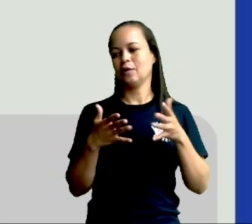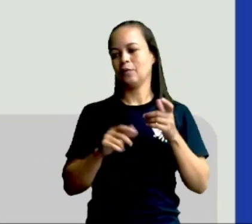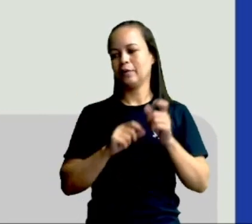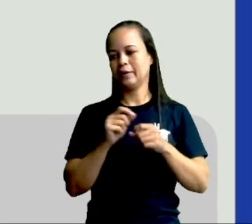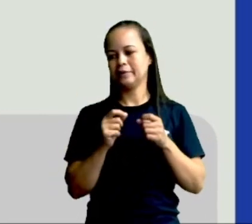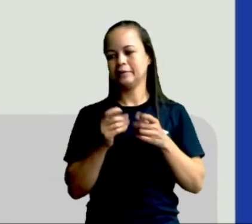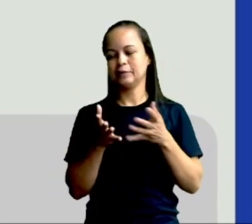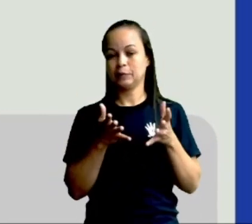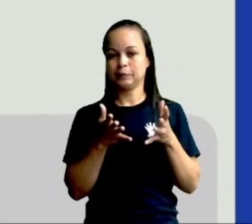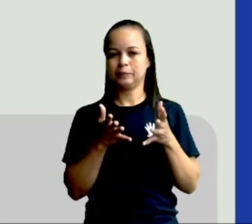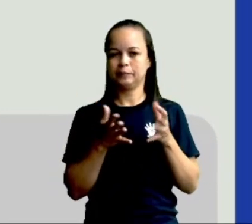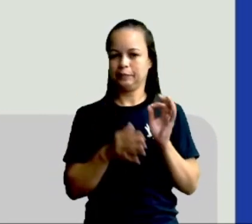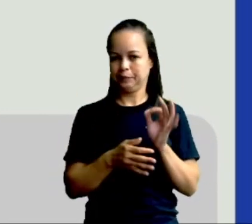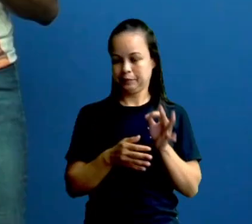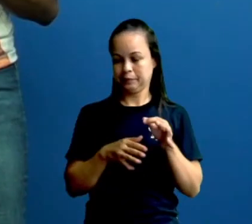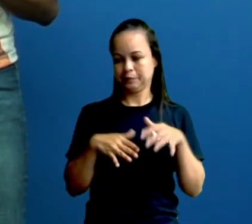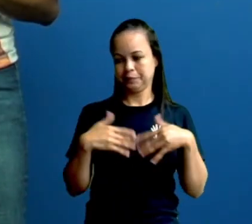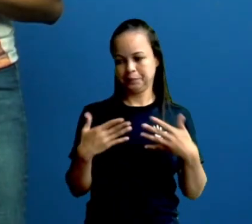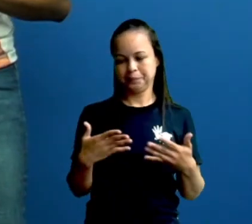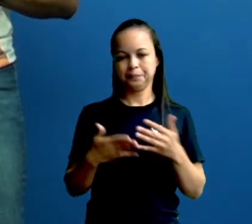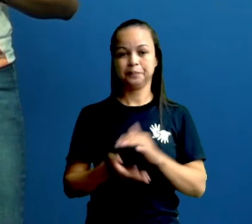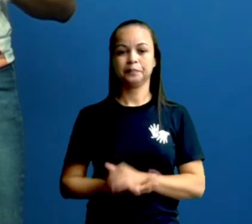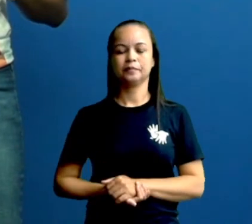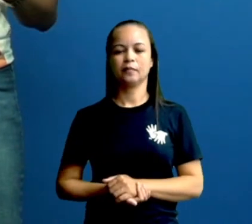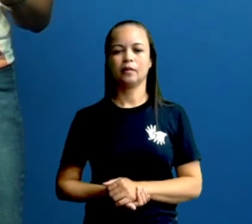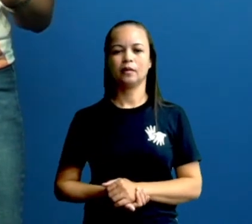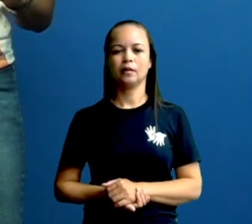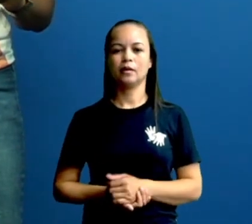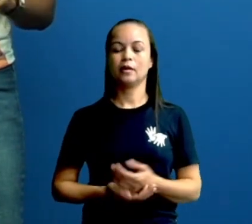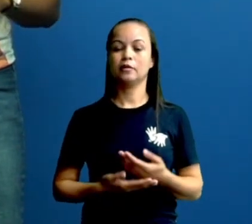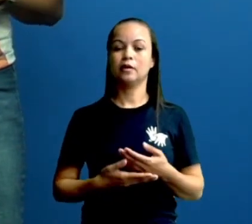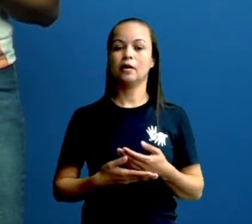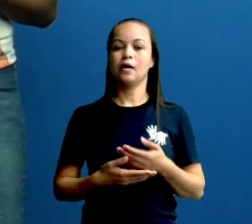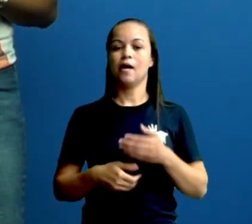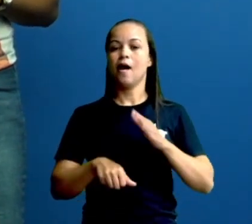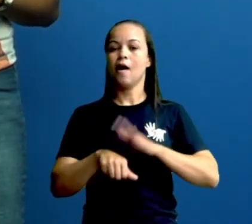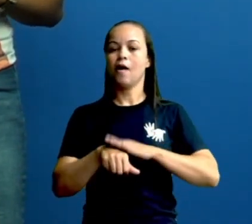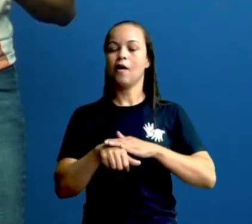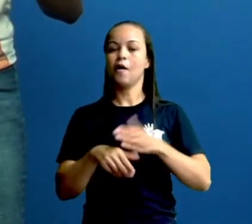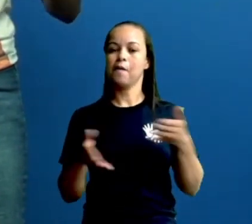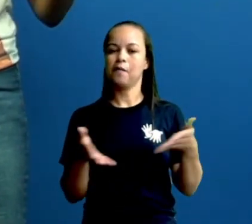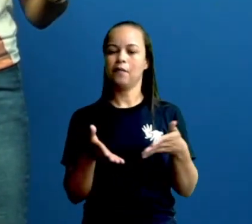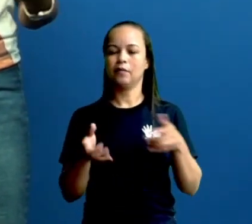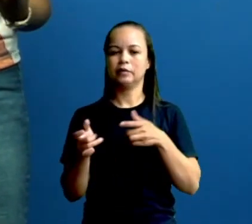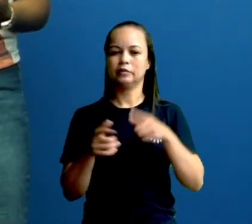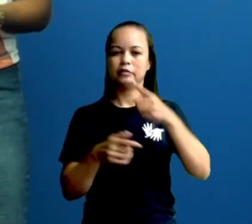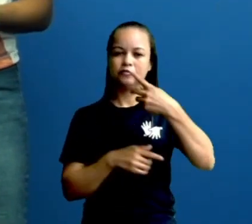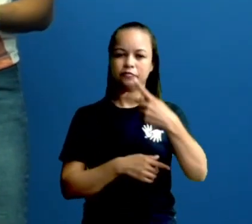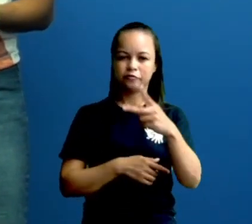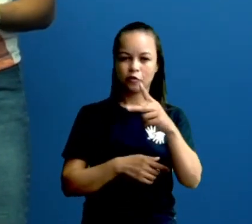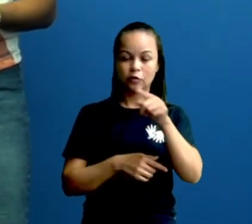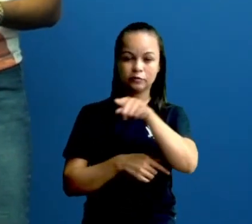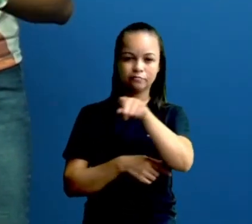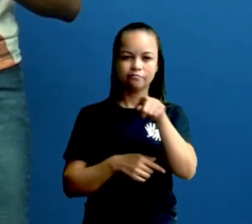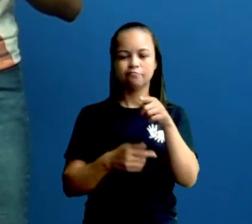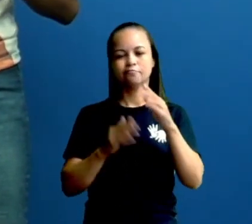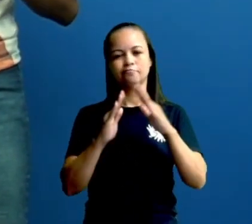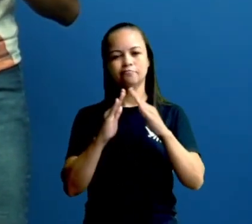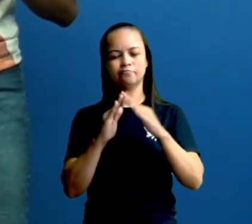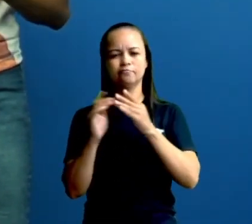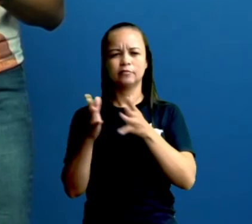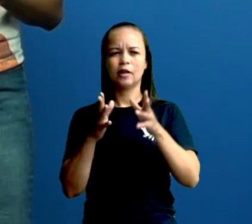diversão? Certo? Bom, chegou a hora de você aí de casa, depois dessa olhada no